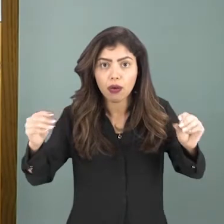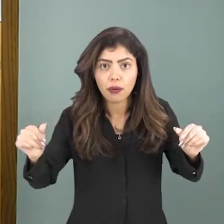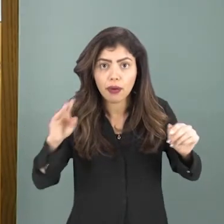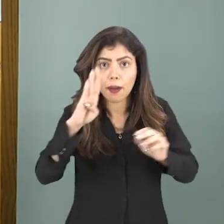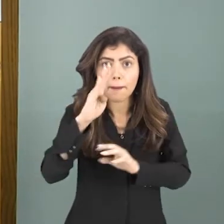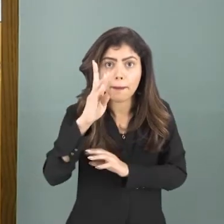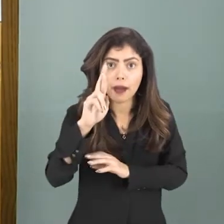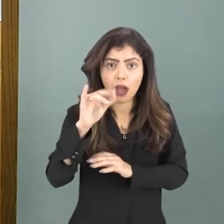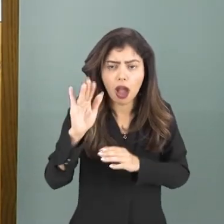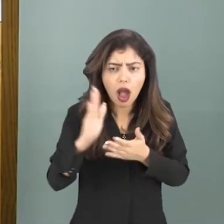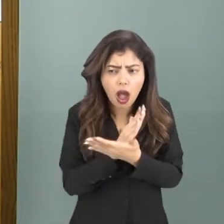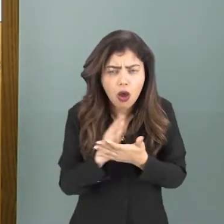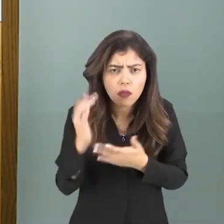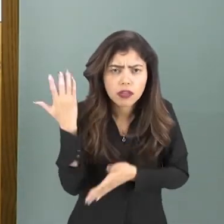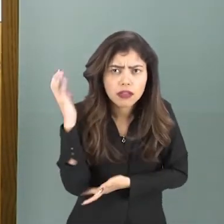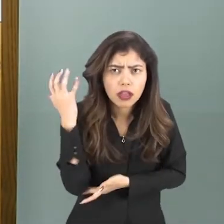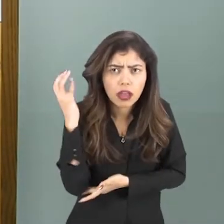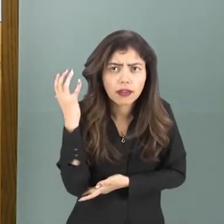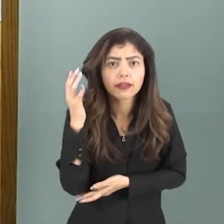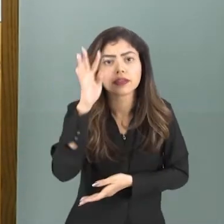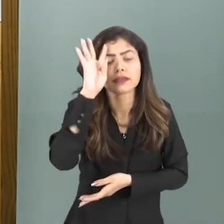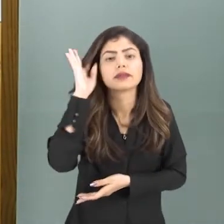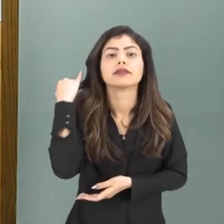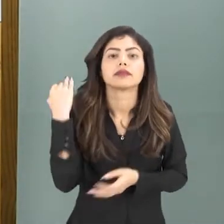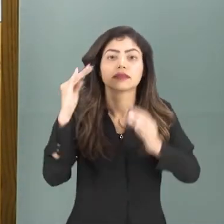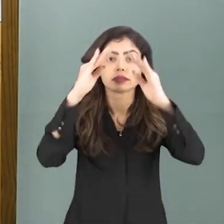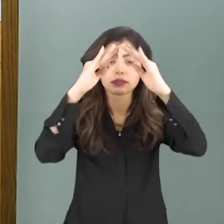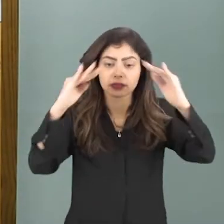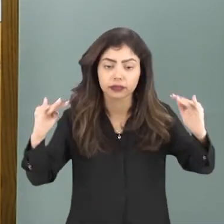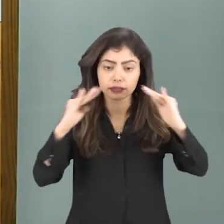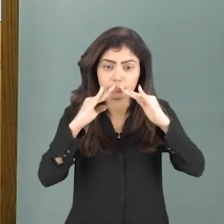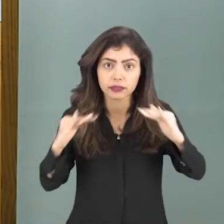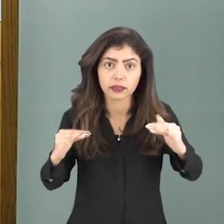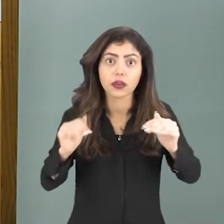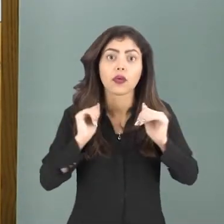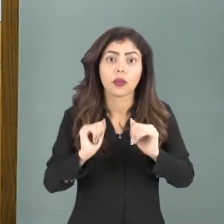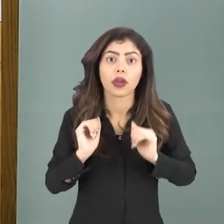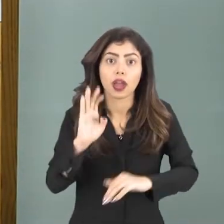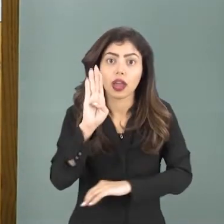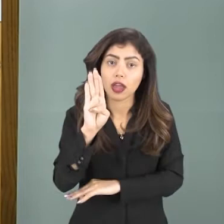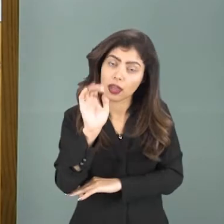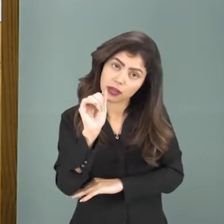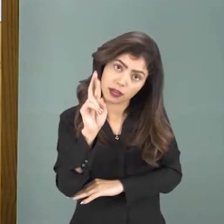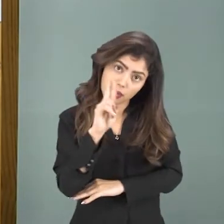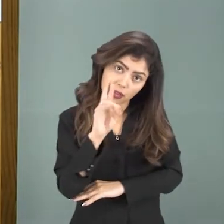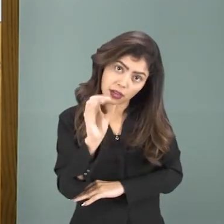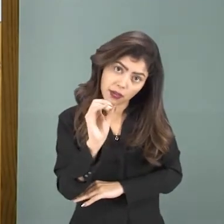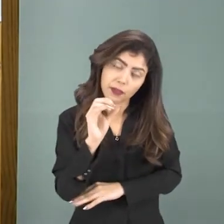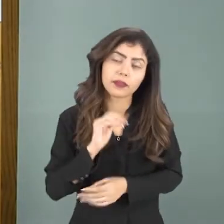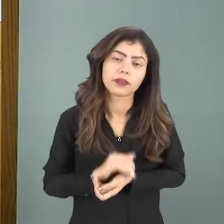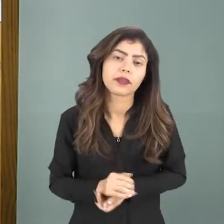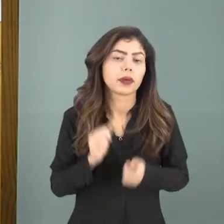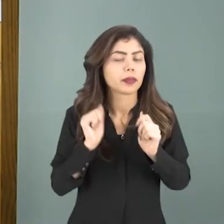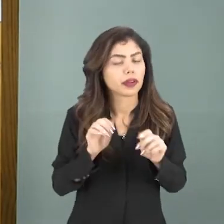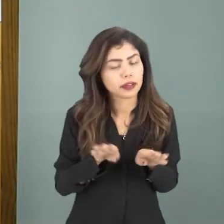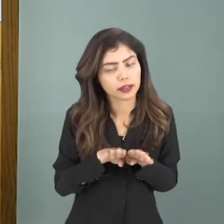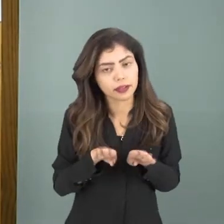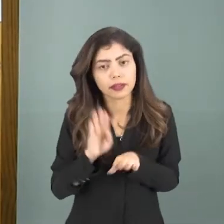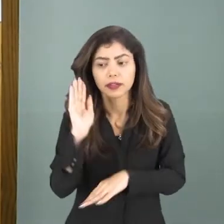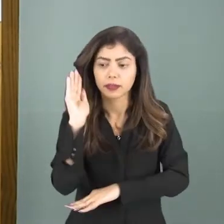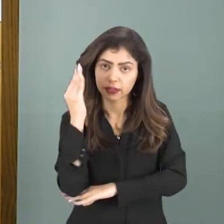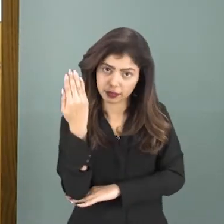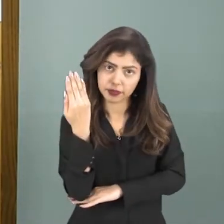e alguns troncos de árvores. O telhado da casa pau a pique pode ser de telha de barro, mas também pode ser